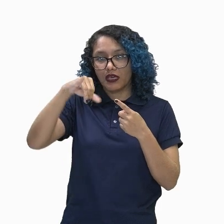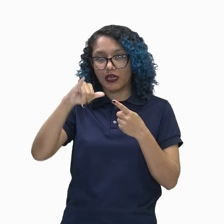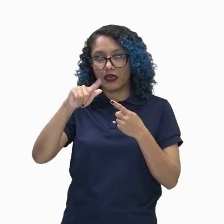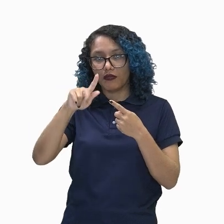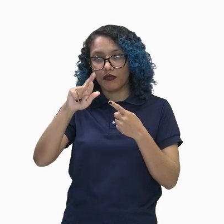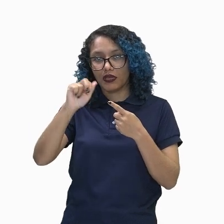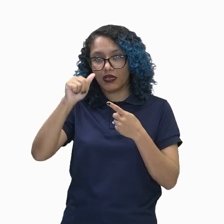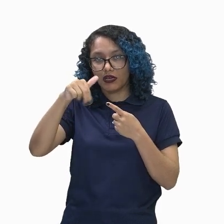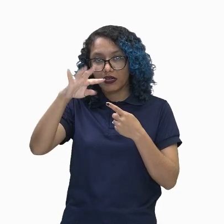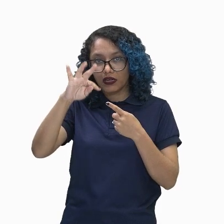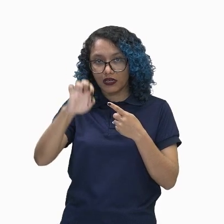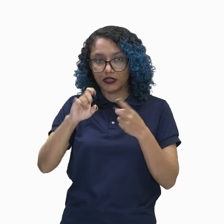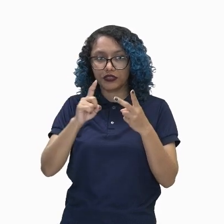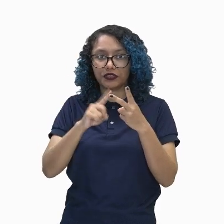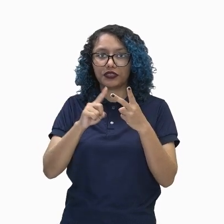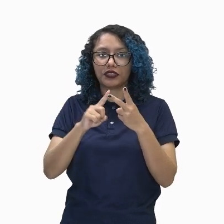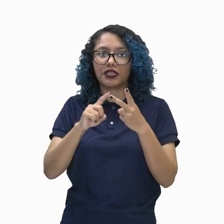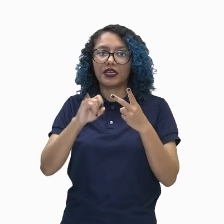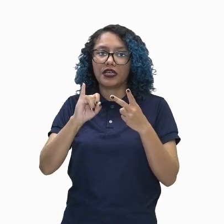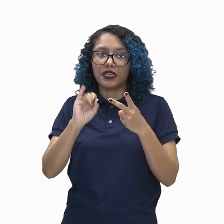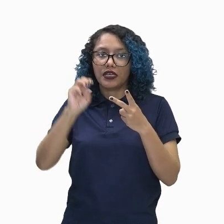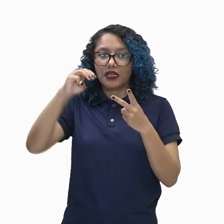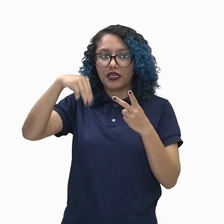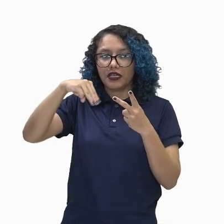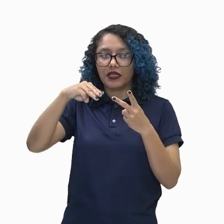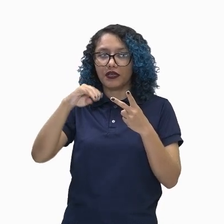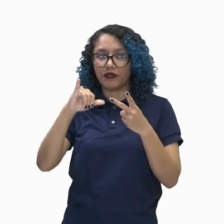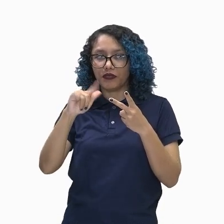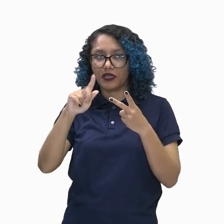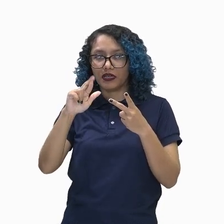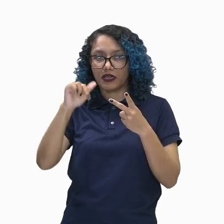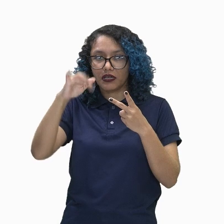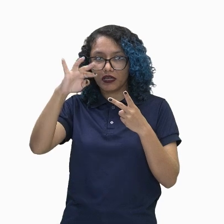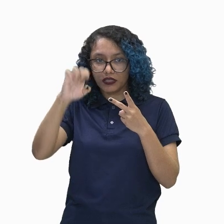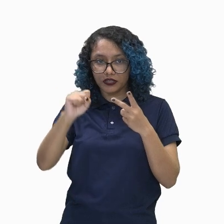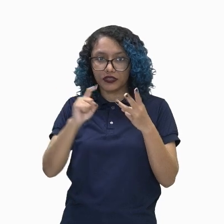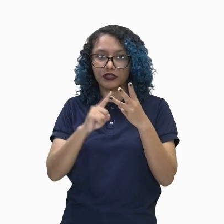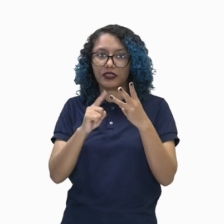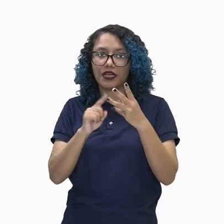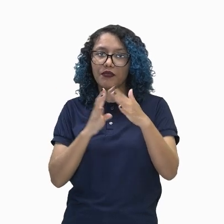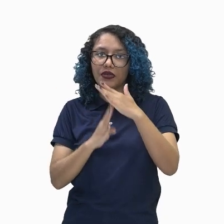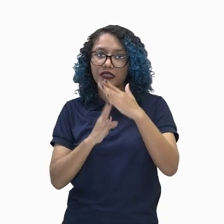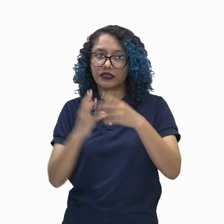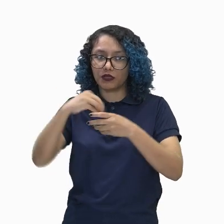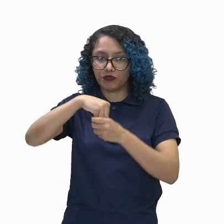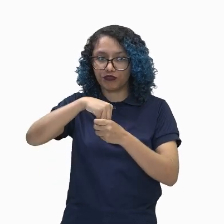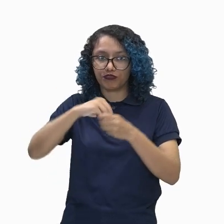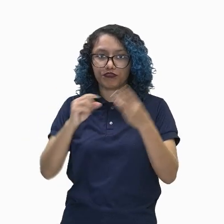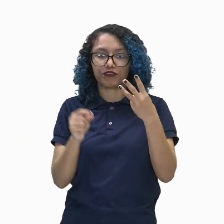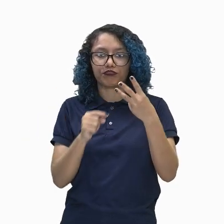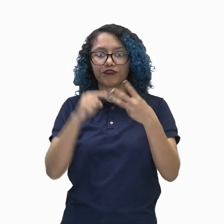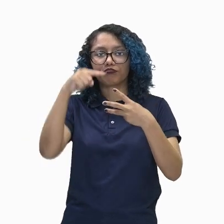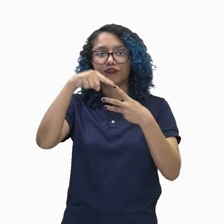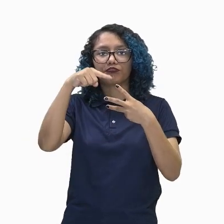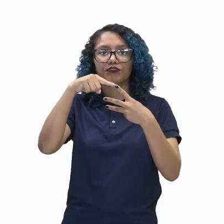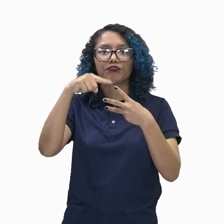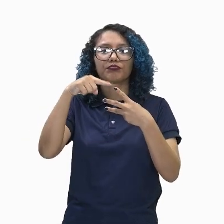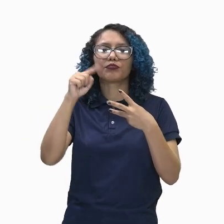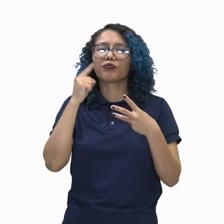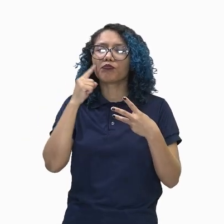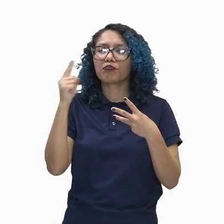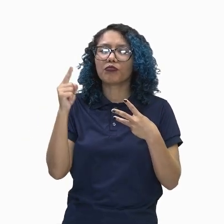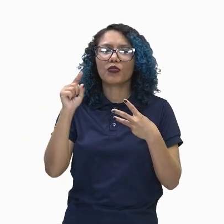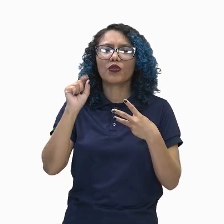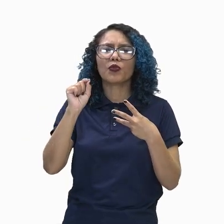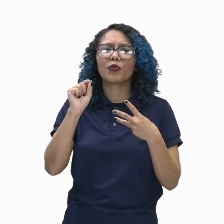a migração interna que acaba ocorrendo. Olha só. Vamos lá relembrar, quem que vão ser os emigrantes.